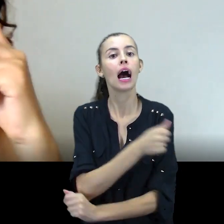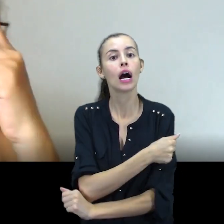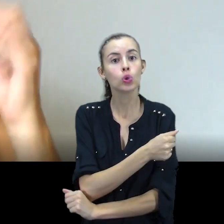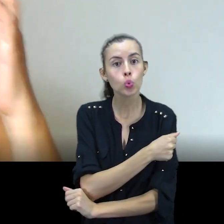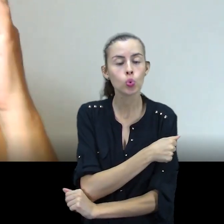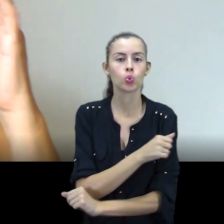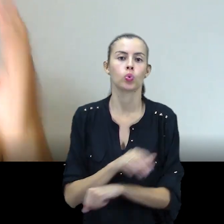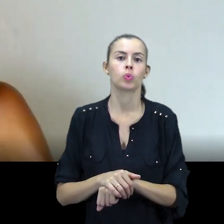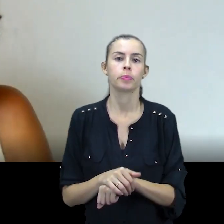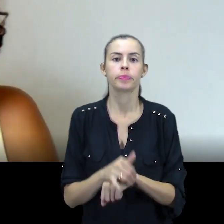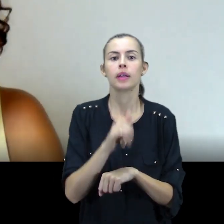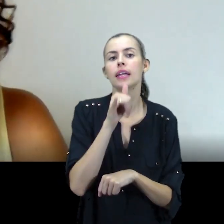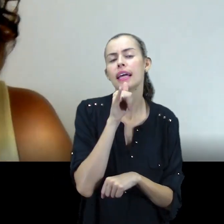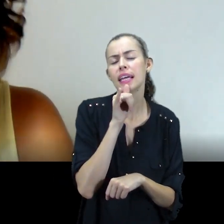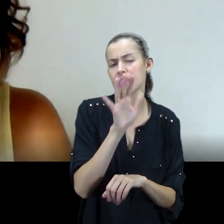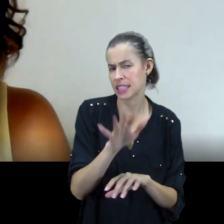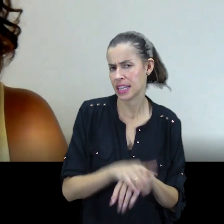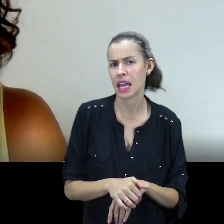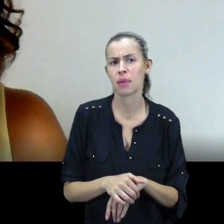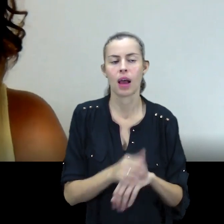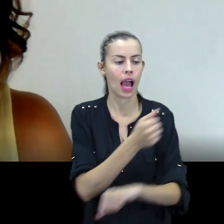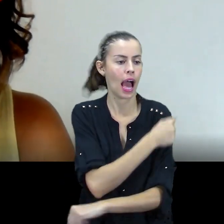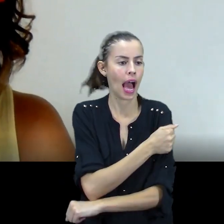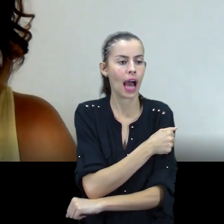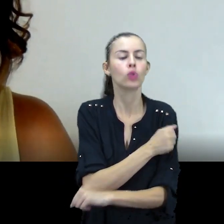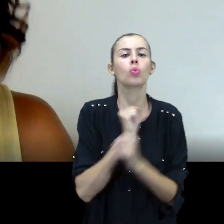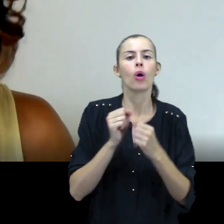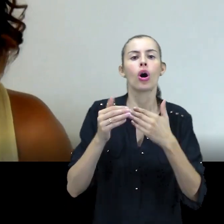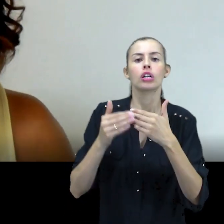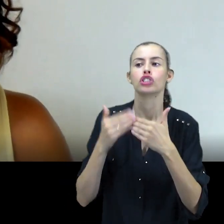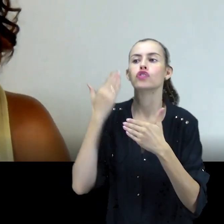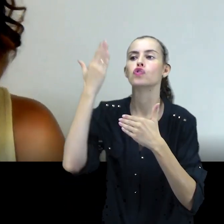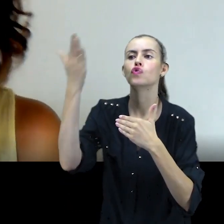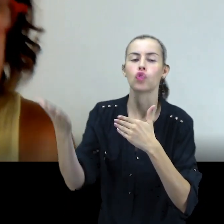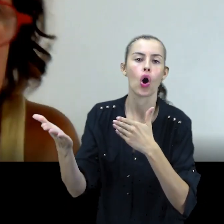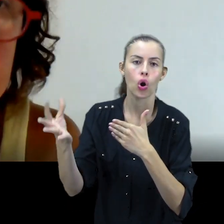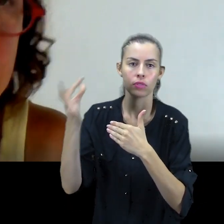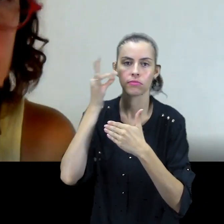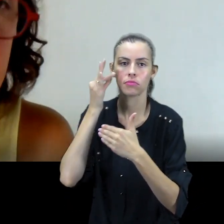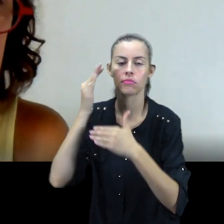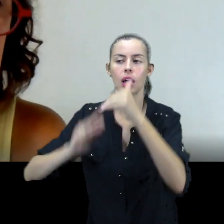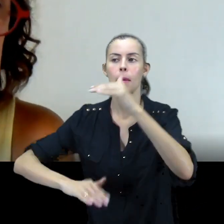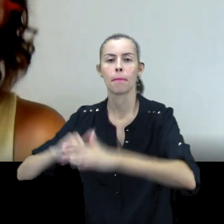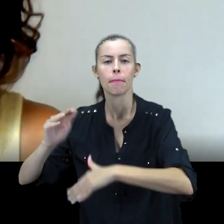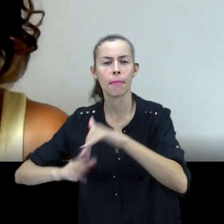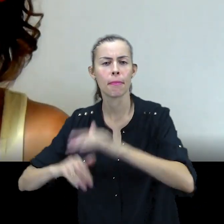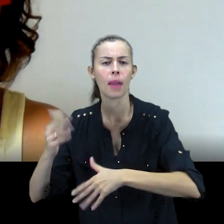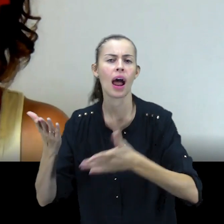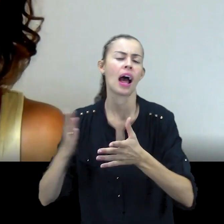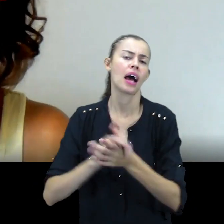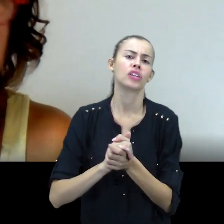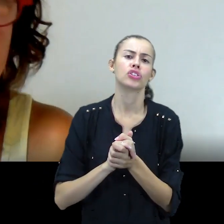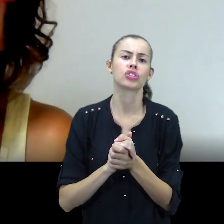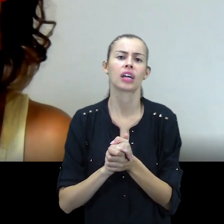dinheiro orçamentário que possa ser usado, mas tem que ser pensado. Então, como que a gente faz quando a pessoa tem que sair daqui mesmo de Campinas